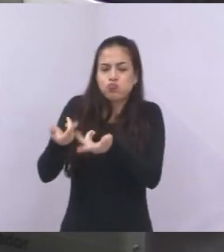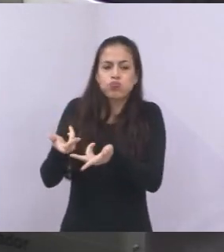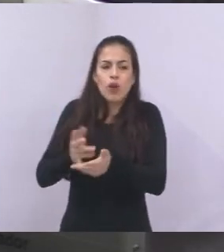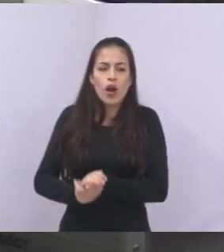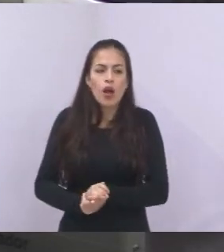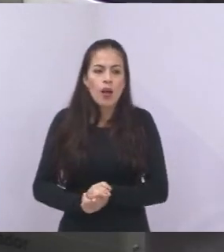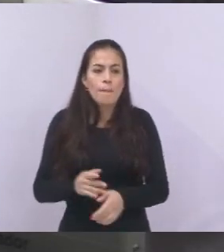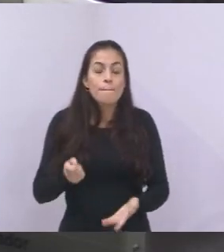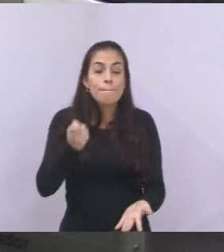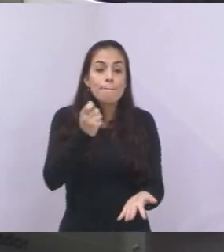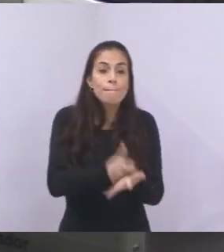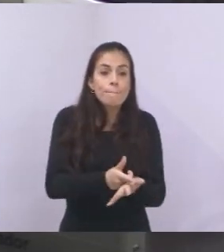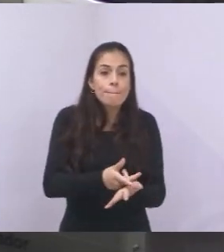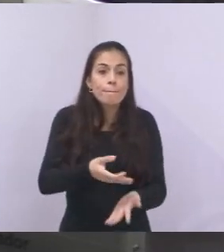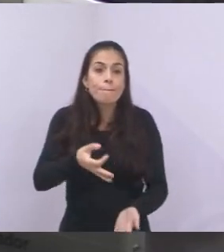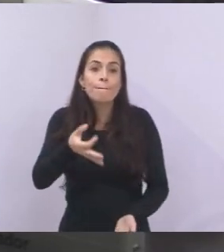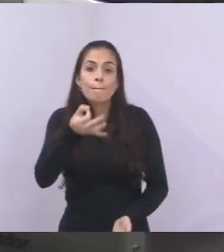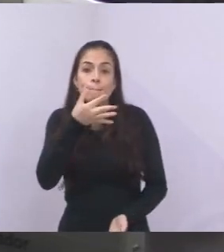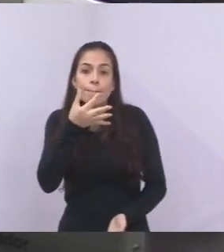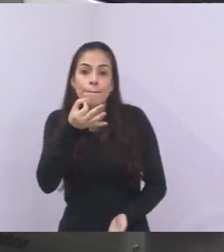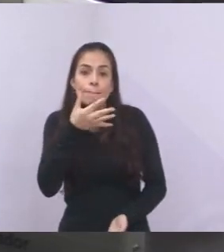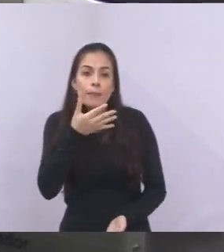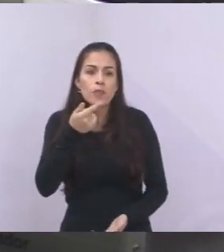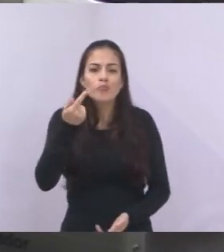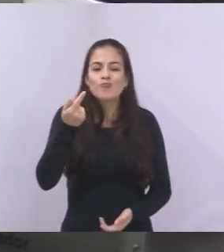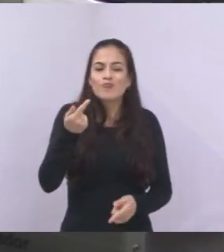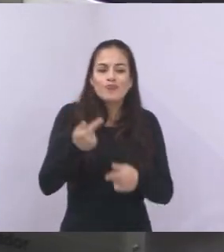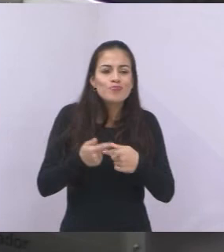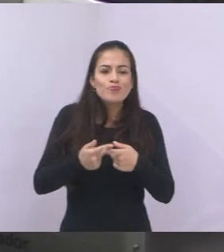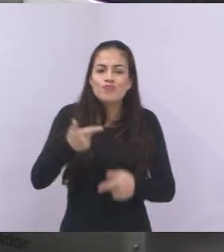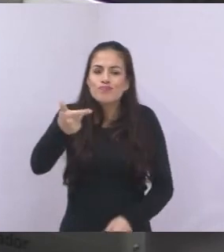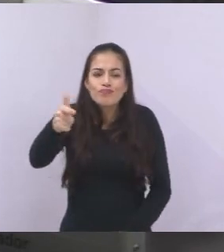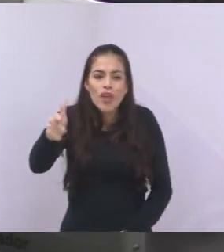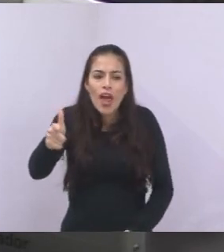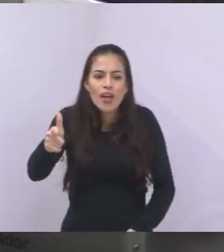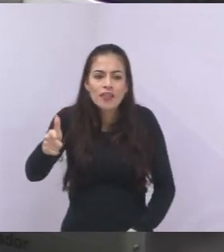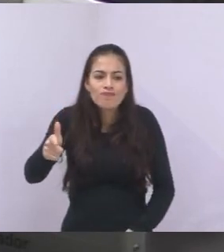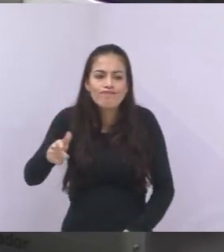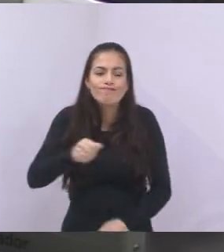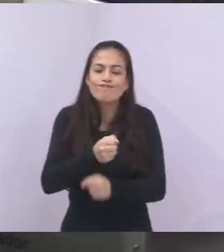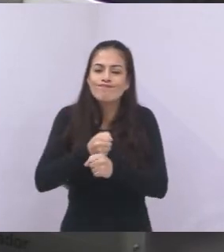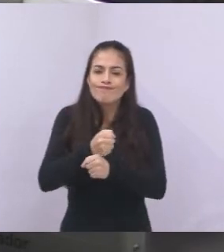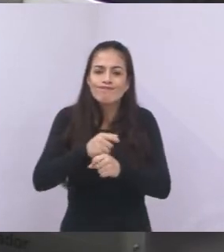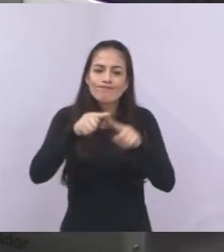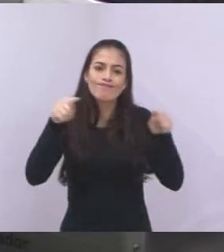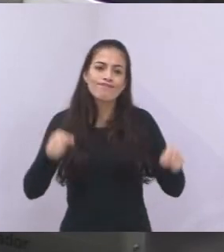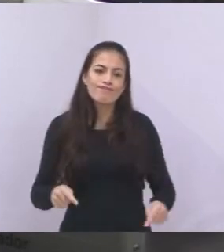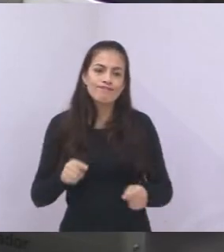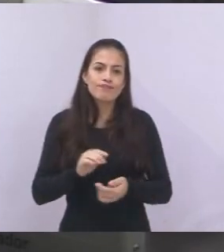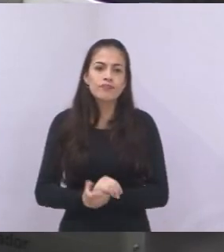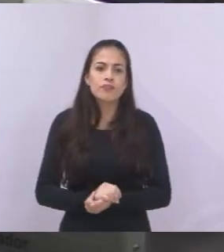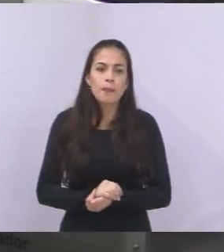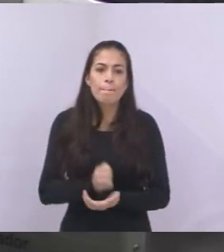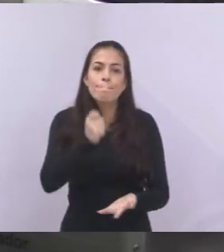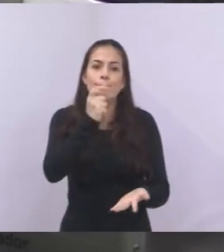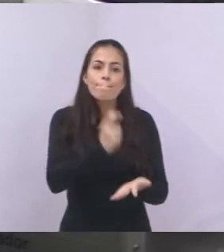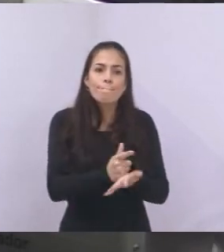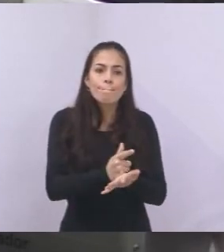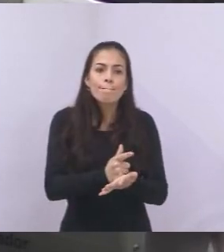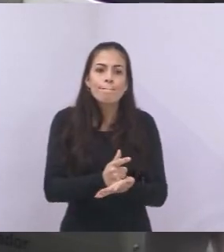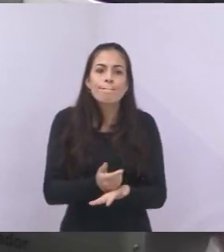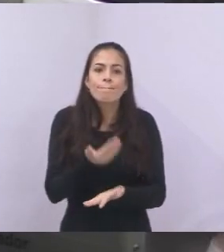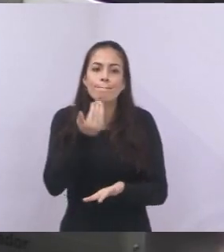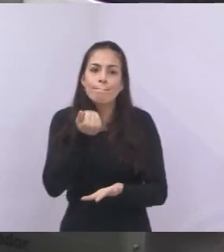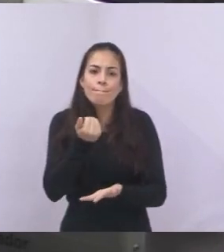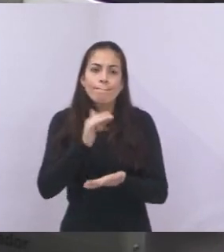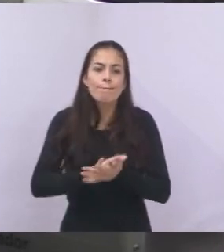farmácia pública não oferece, para pagar a alimentação que dobrou, em alguns casos, quadruplicou de preço nos últimos